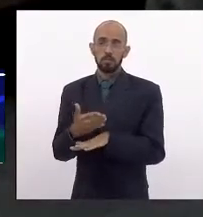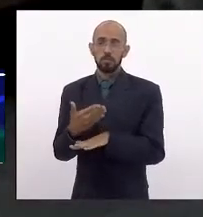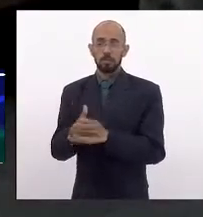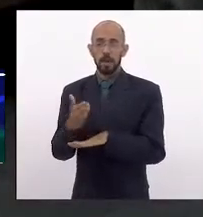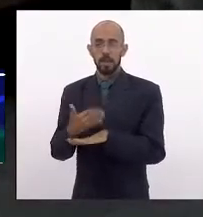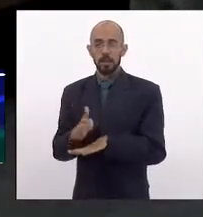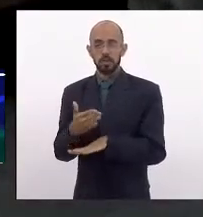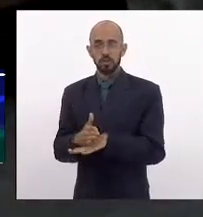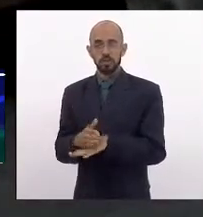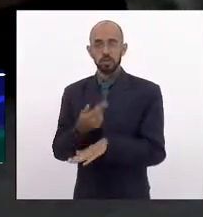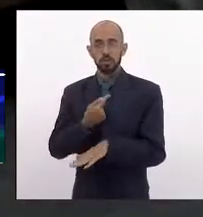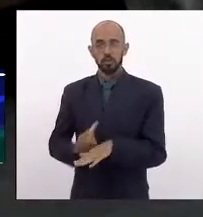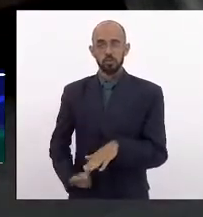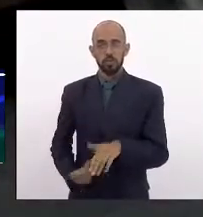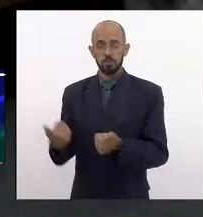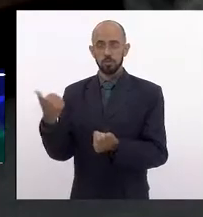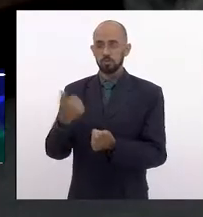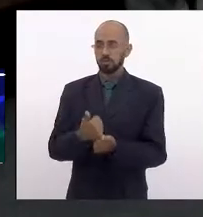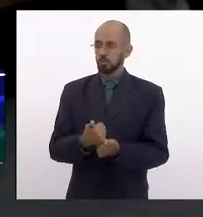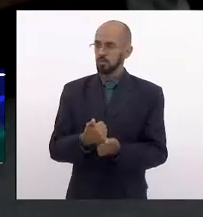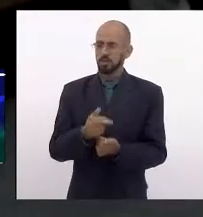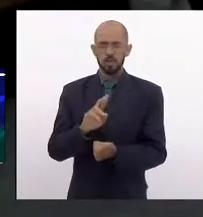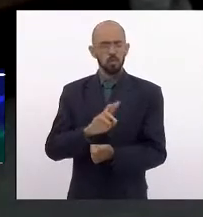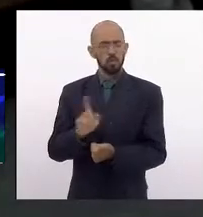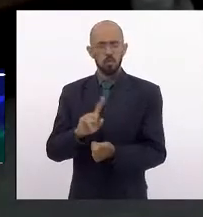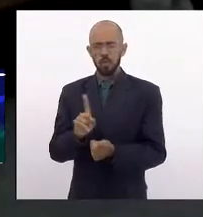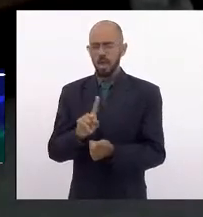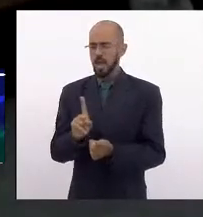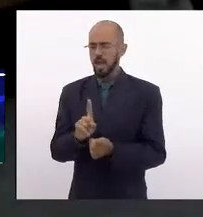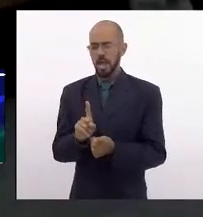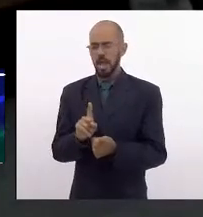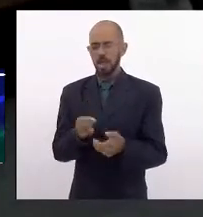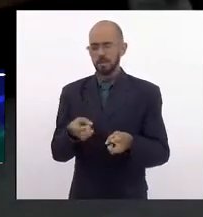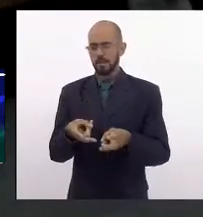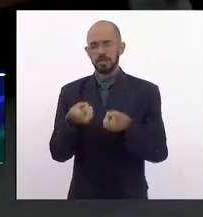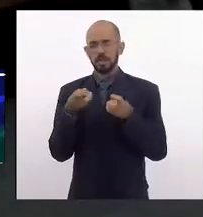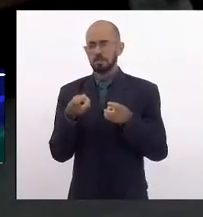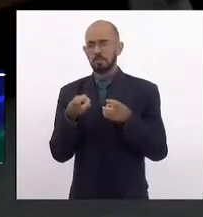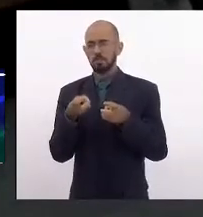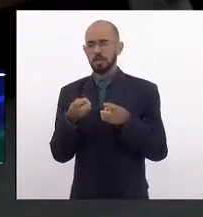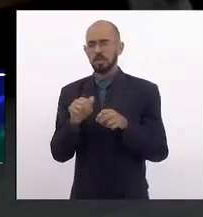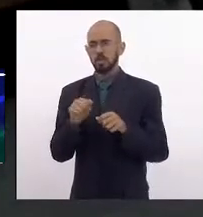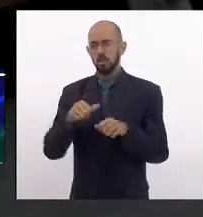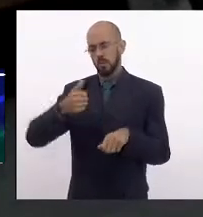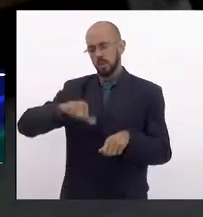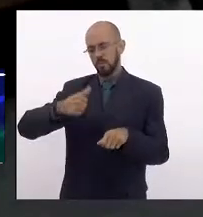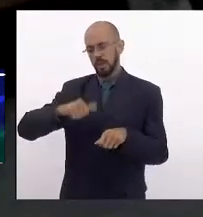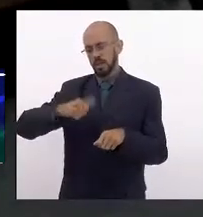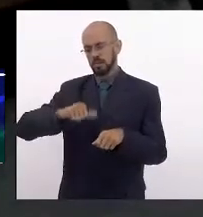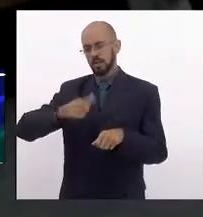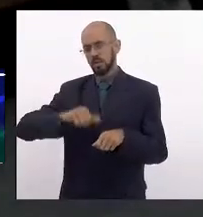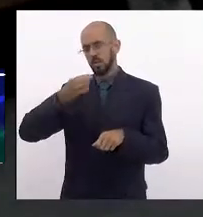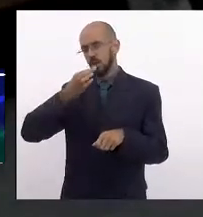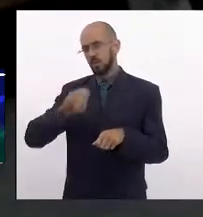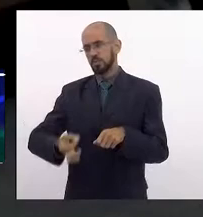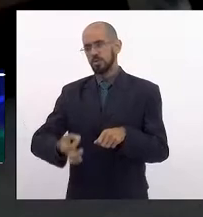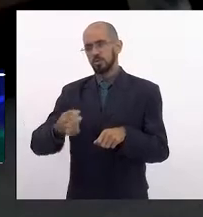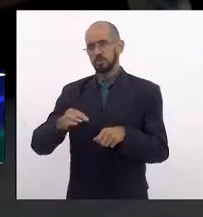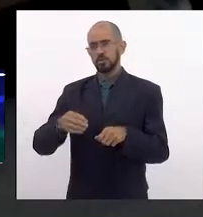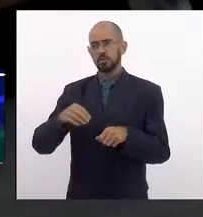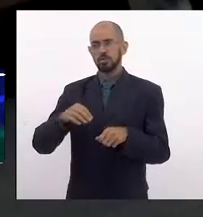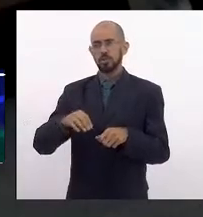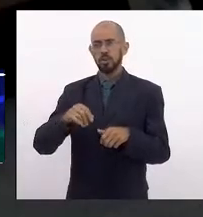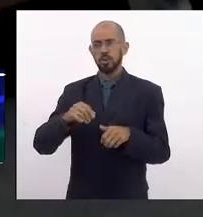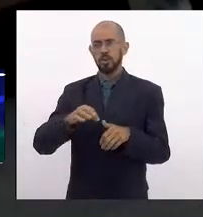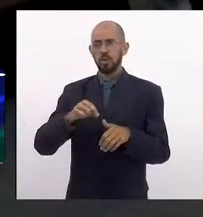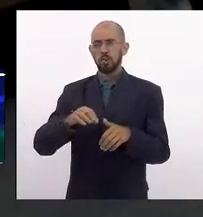governos pelo substituto não são considerados para fins de apreciação e emissão de parecer prévio na pra o